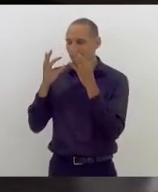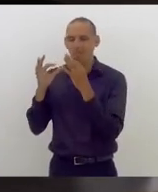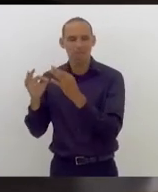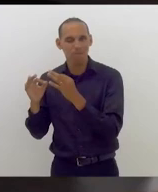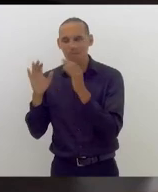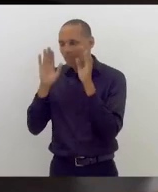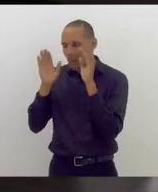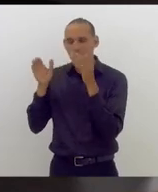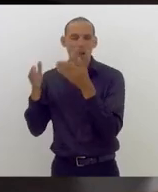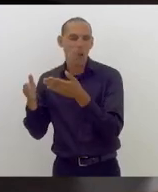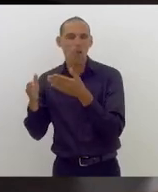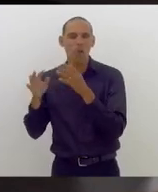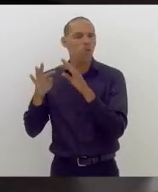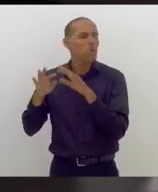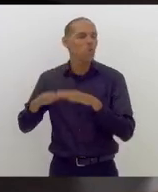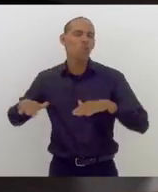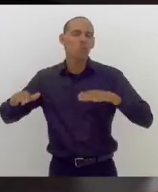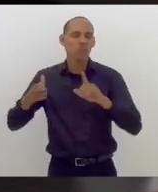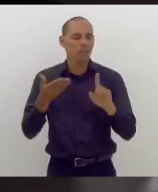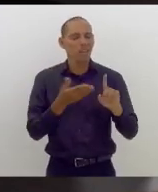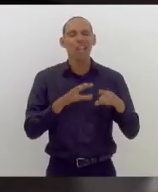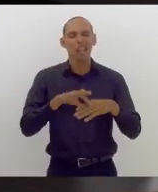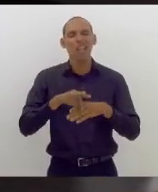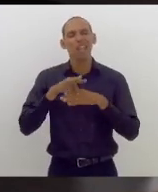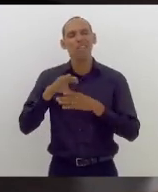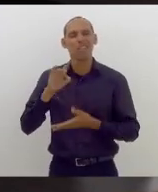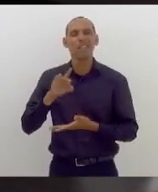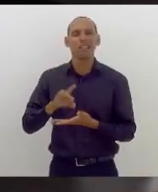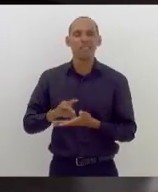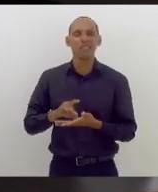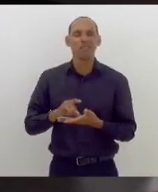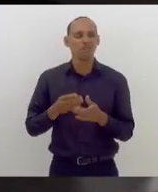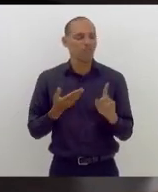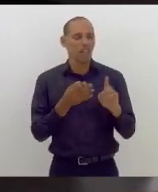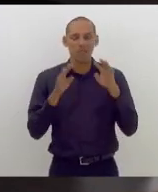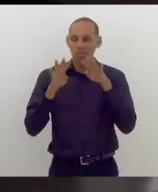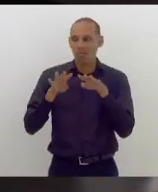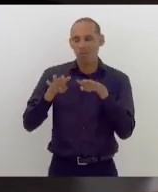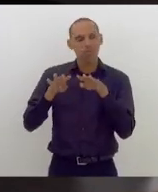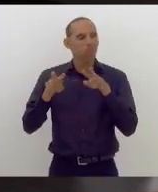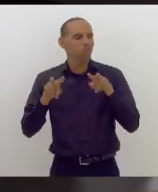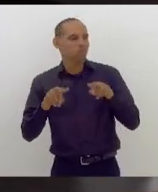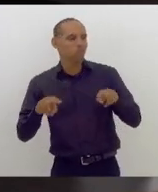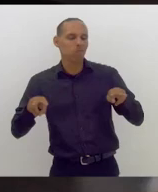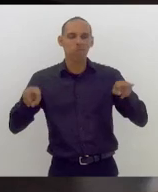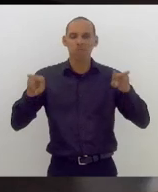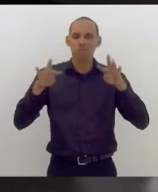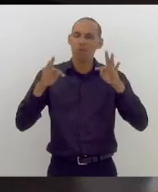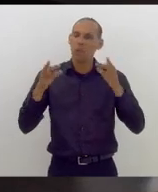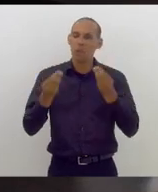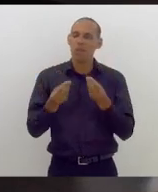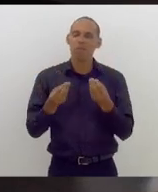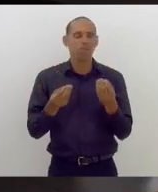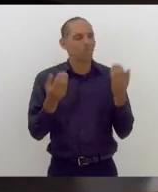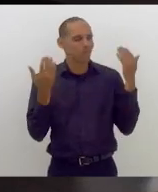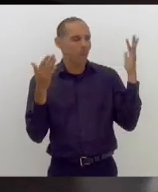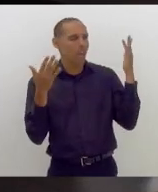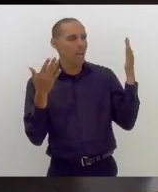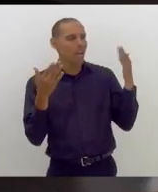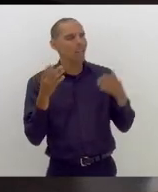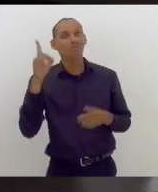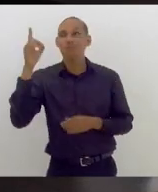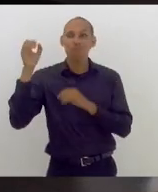todos, e é isso que um líder tem que ter. Ele tem que olhar, com certeza, para todos. Então, Adolfo, parabéns, Deus te